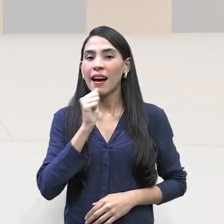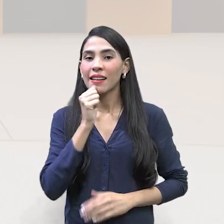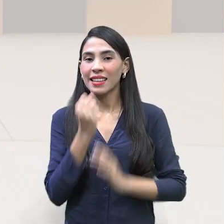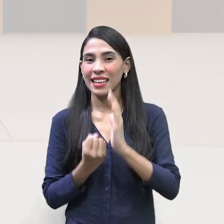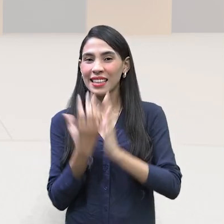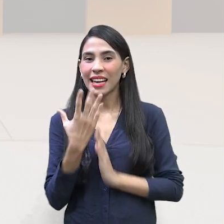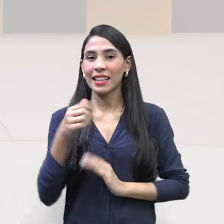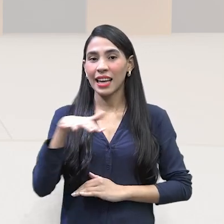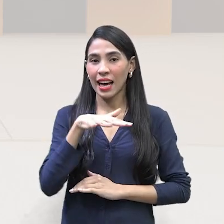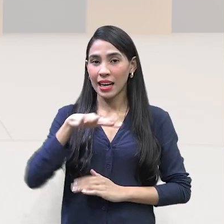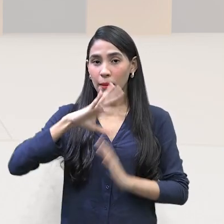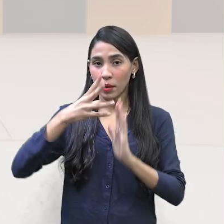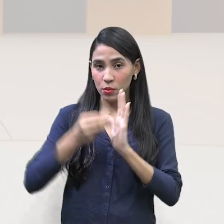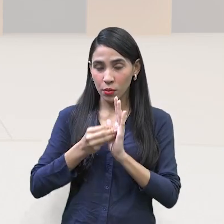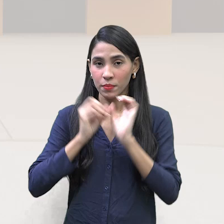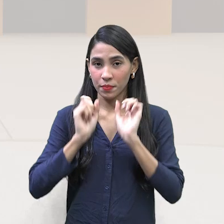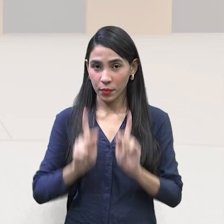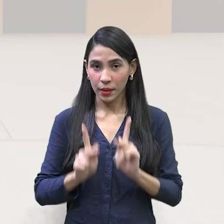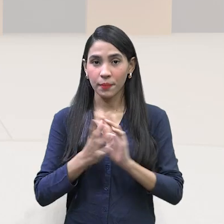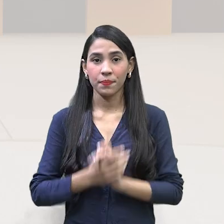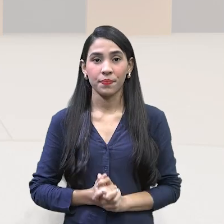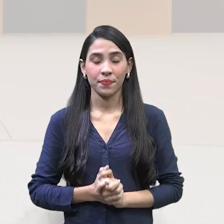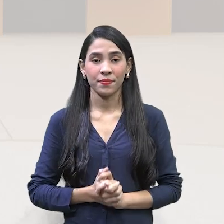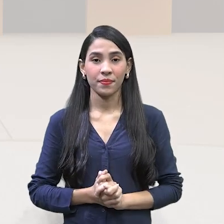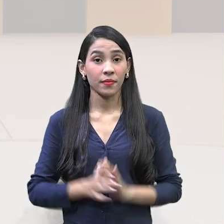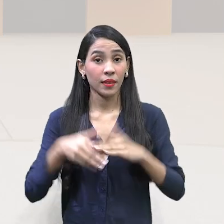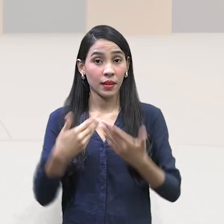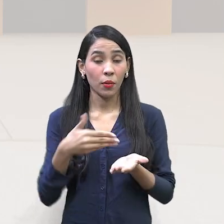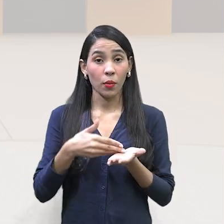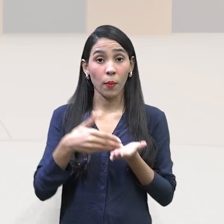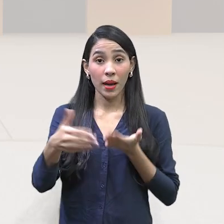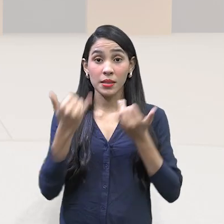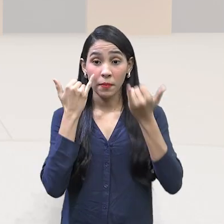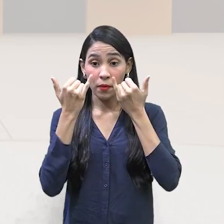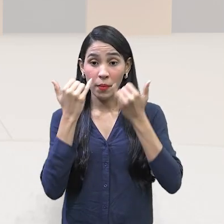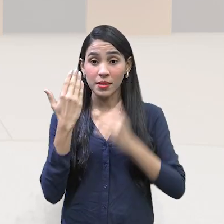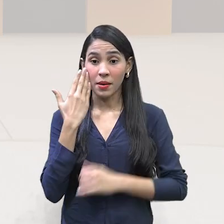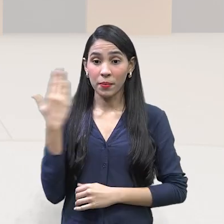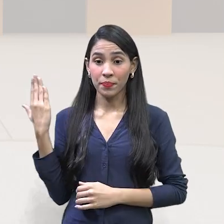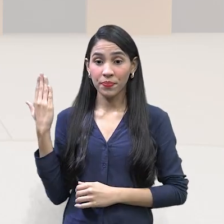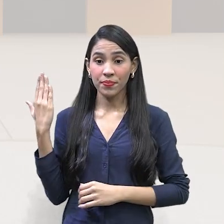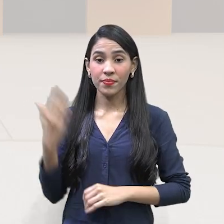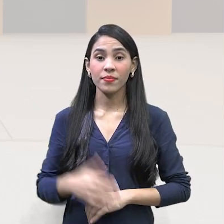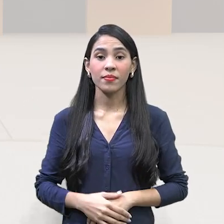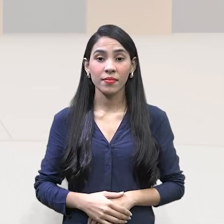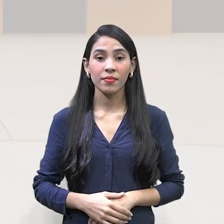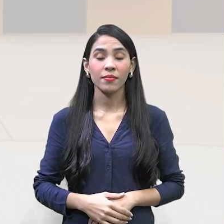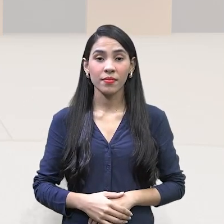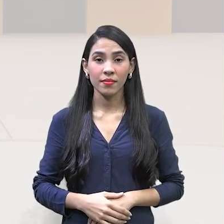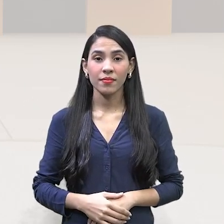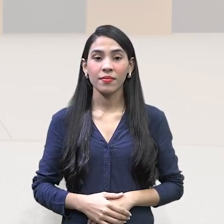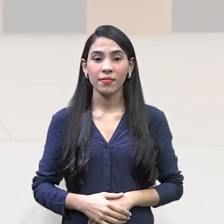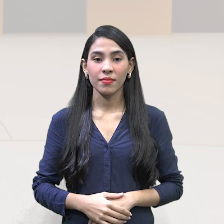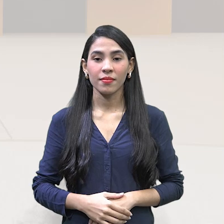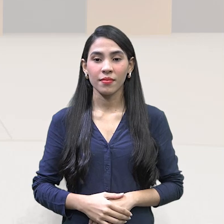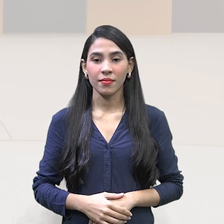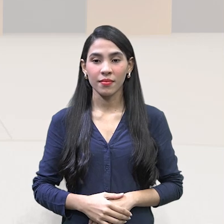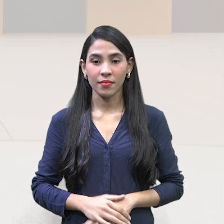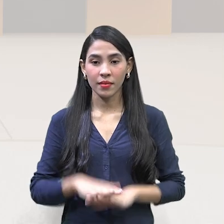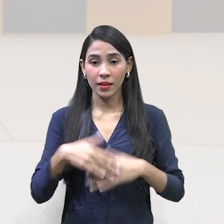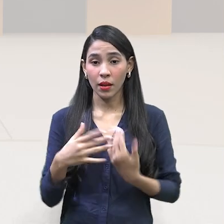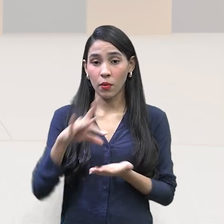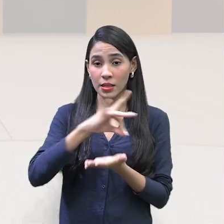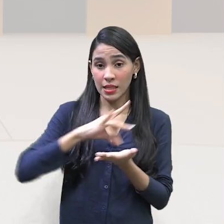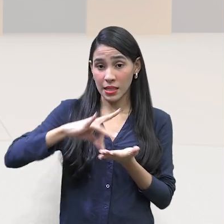irão existir. Tudo bem? E aí, pessoal, olha só, a gente começa com uma notícia, não é isso, professora Simone? Exatamente, professor Paulo.